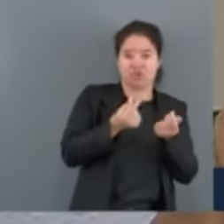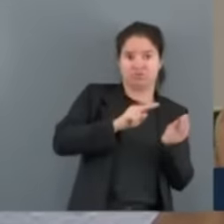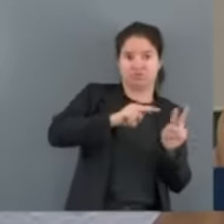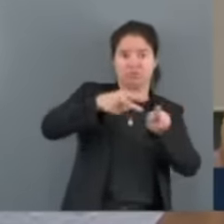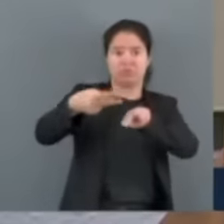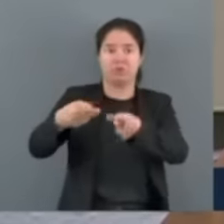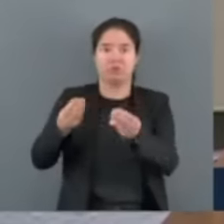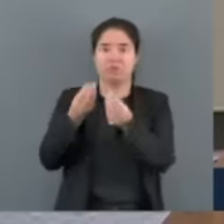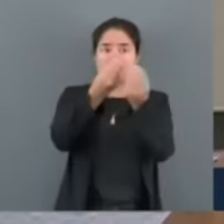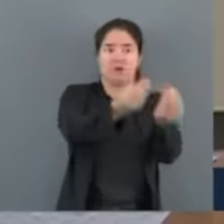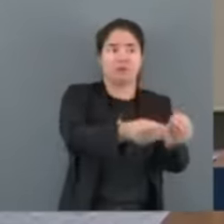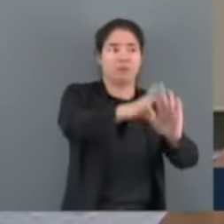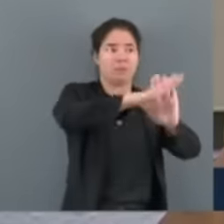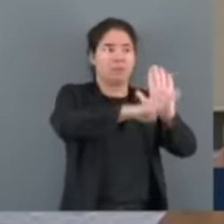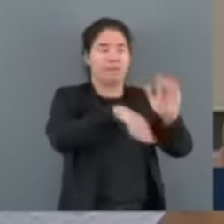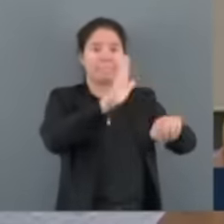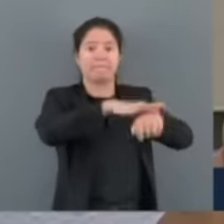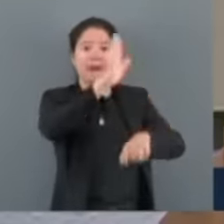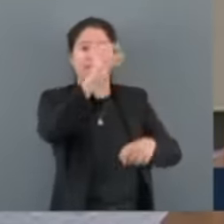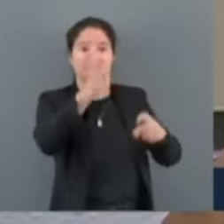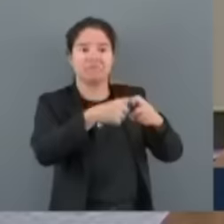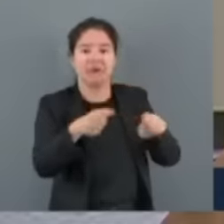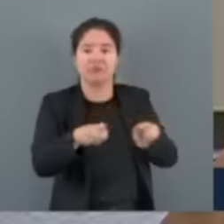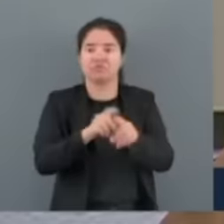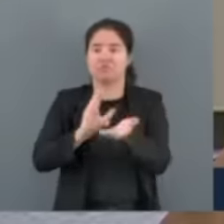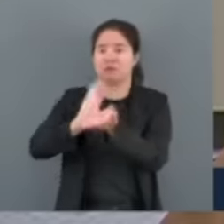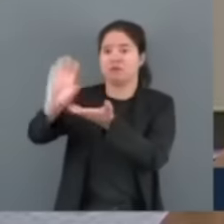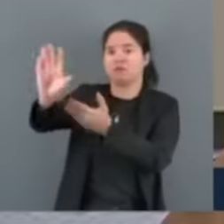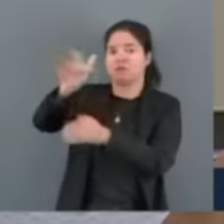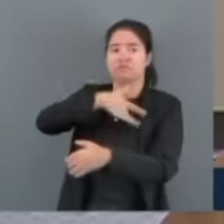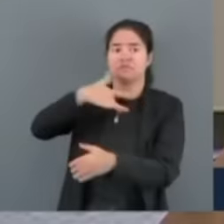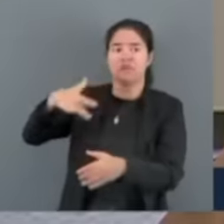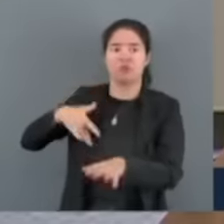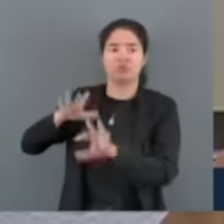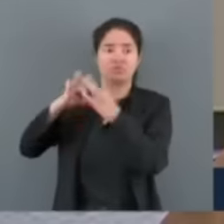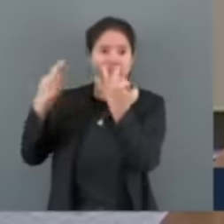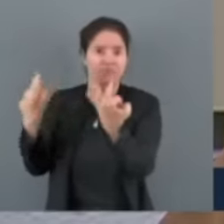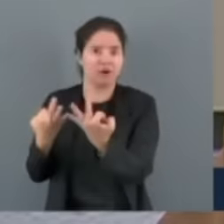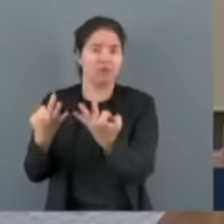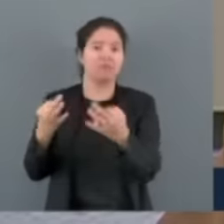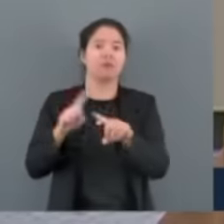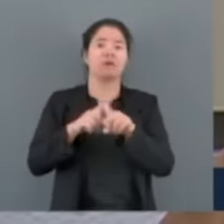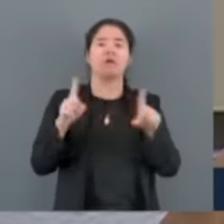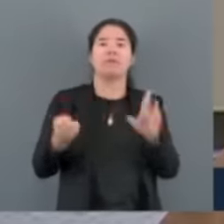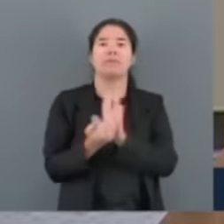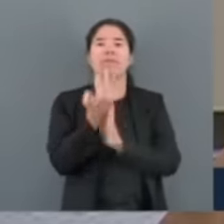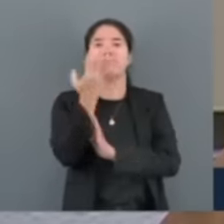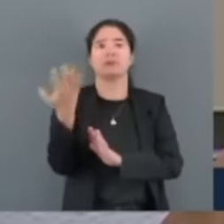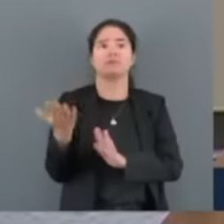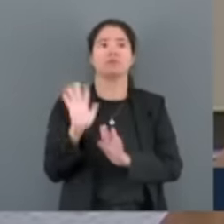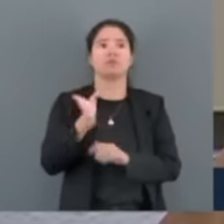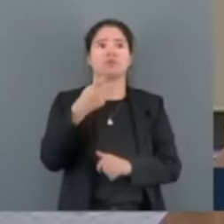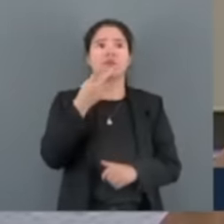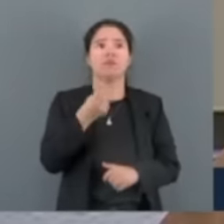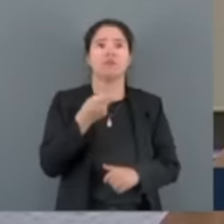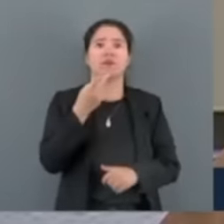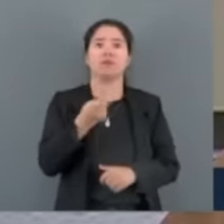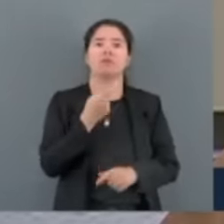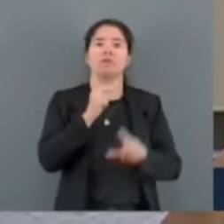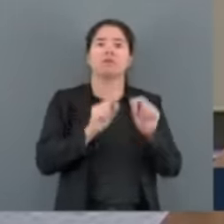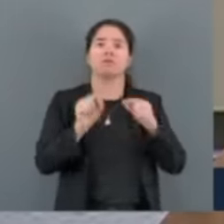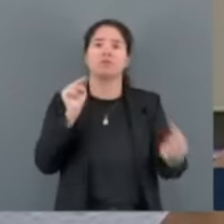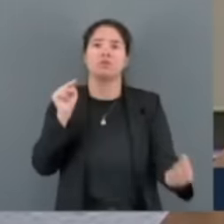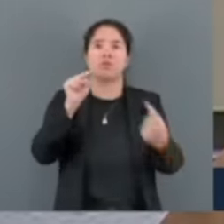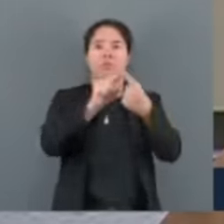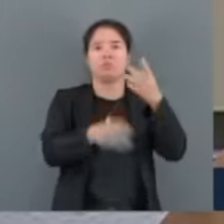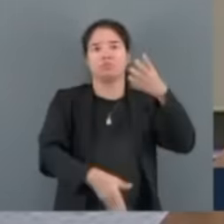Mais Médicos, Saúde da Família, mas muitas das questões colocadas têm a ver com as